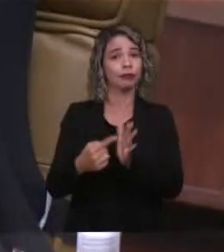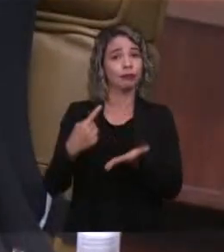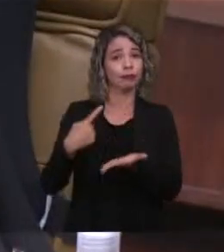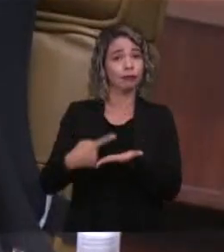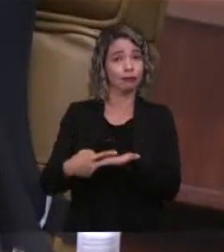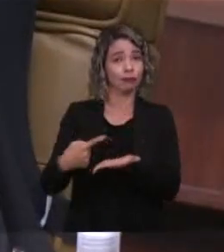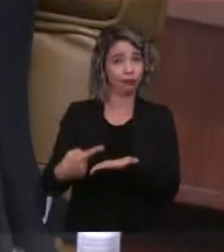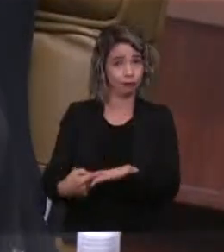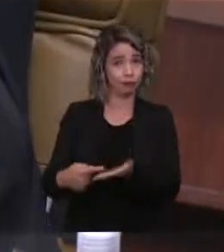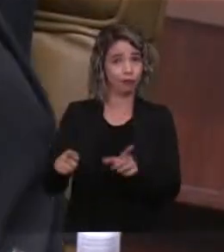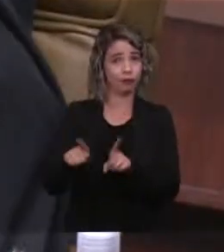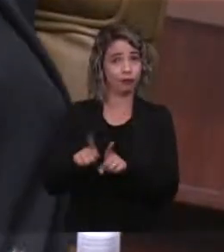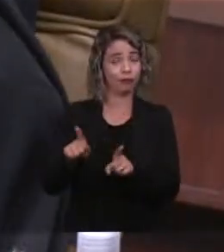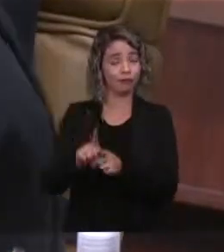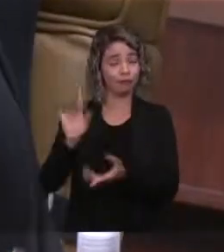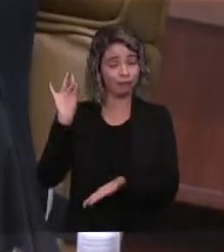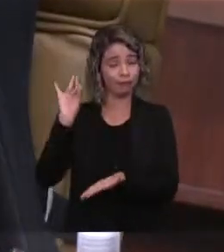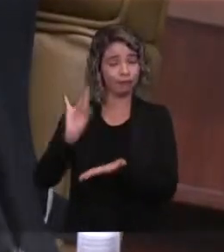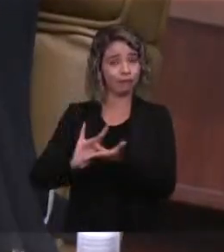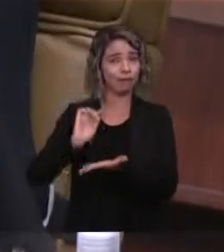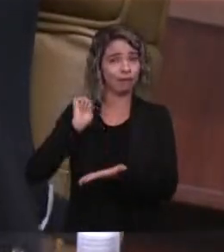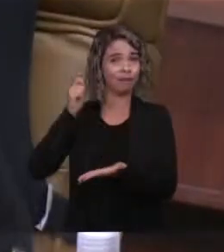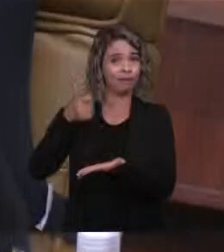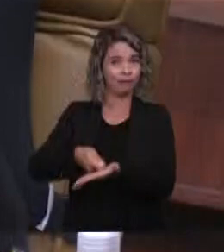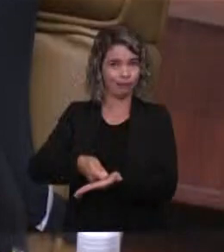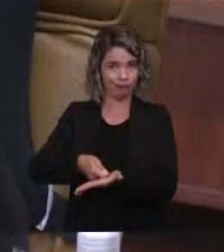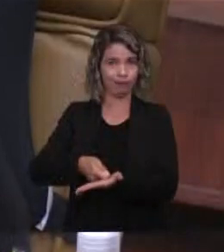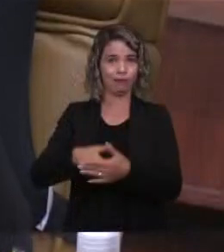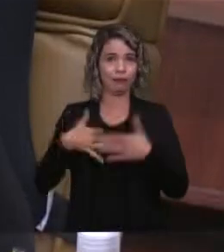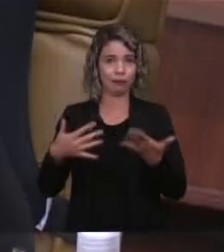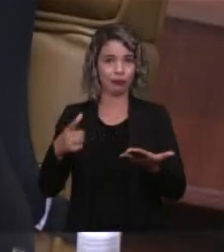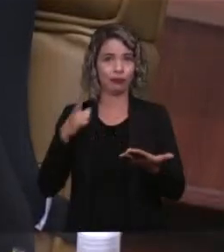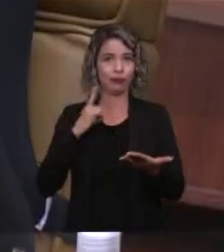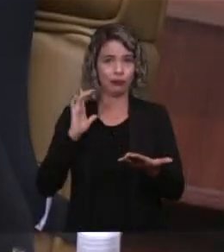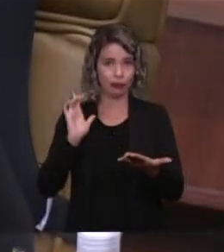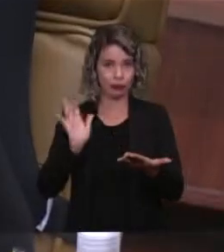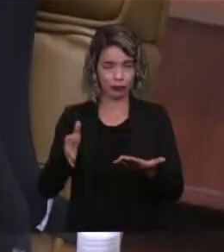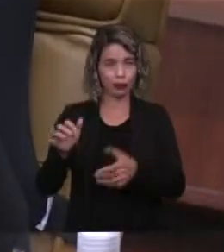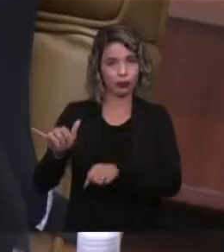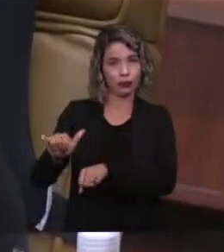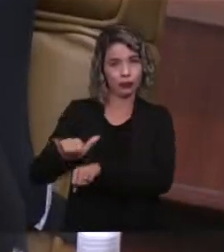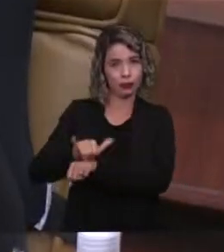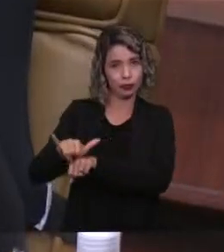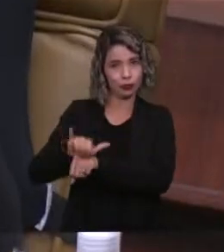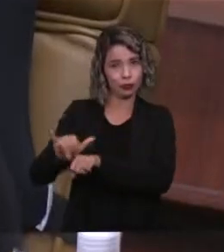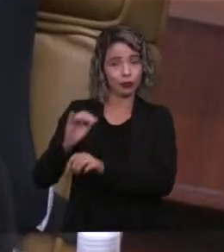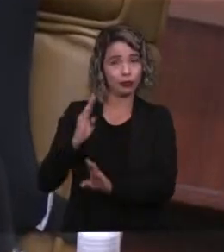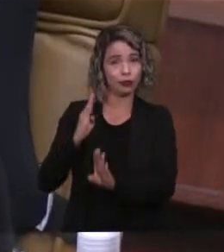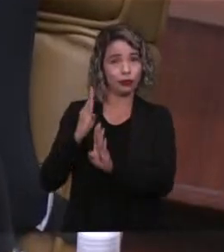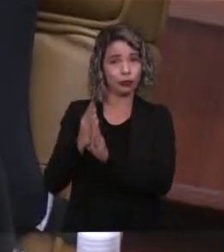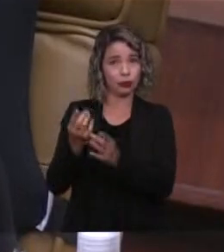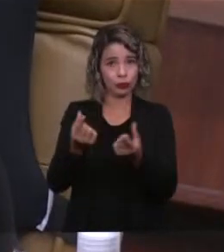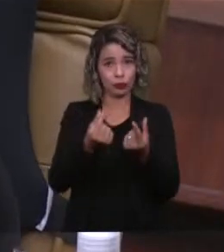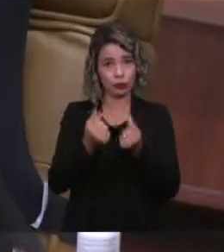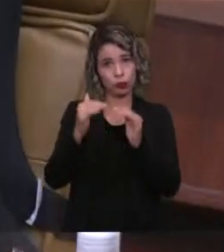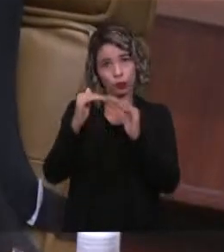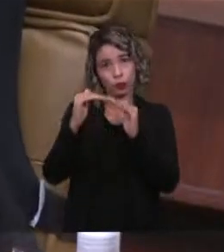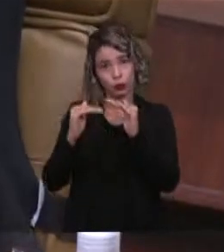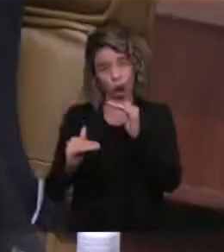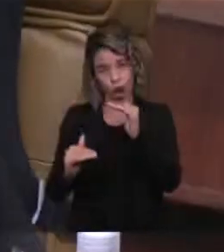efetivo pagamento. Ou seja, embora tenha havido uma lavagem, ou se identificado uma lavagem em valor